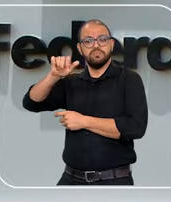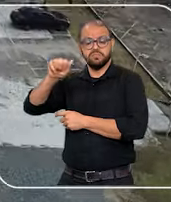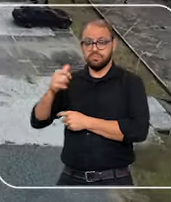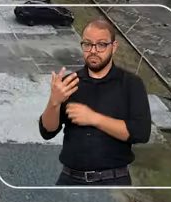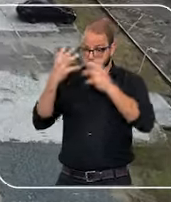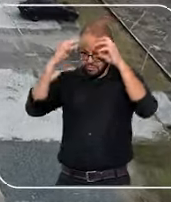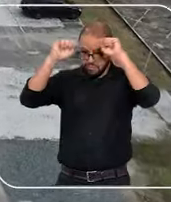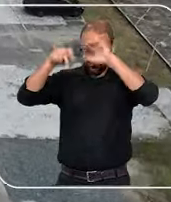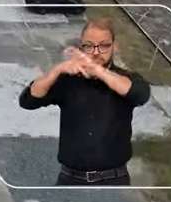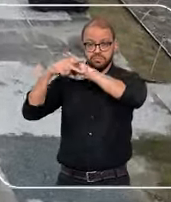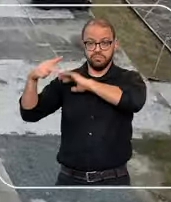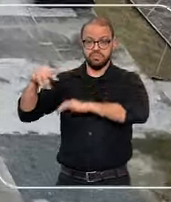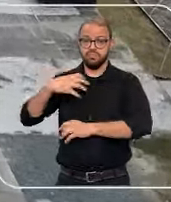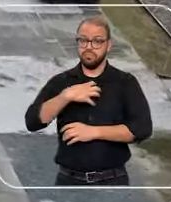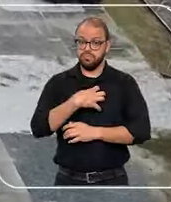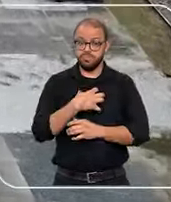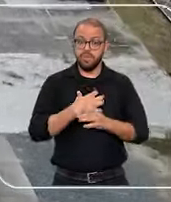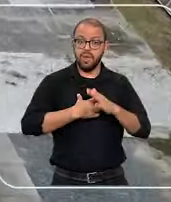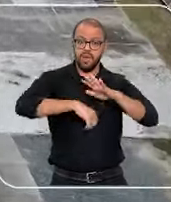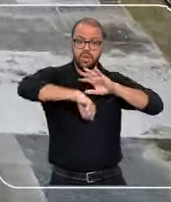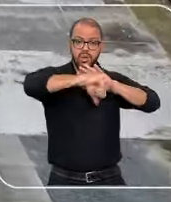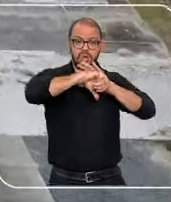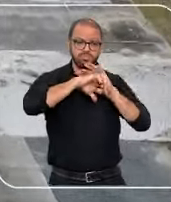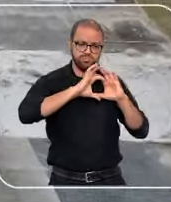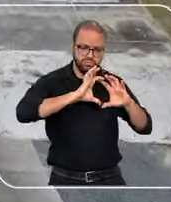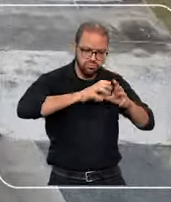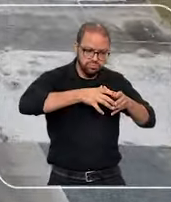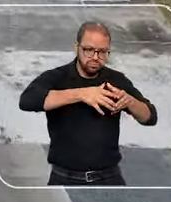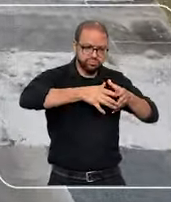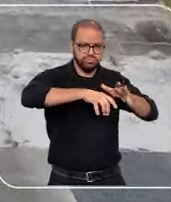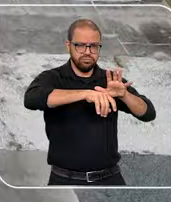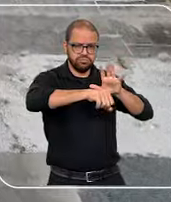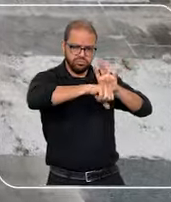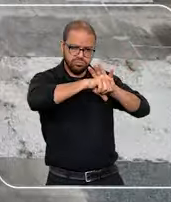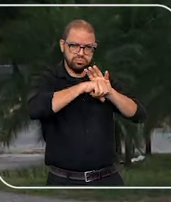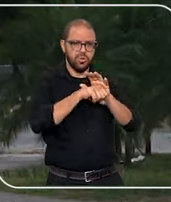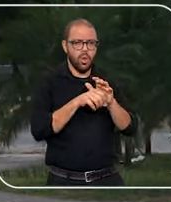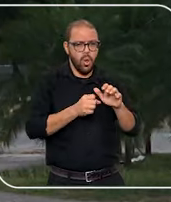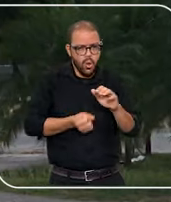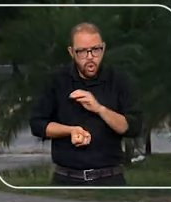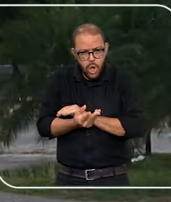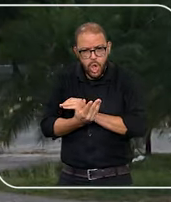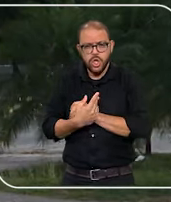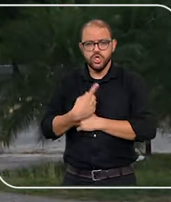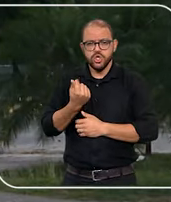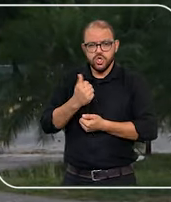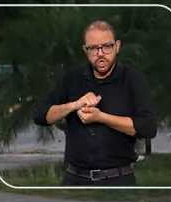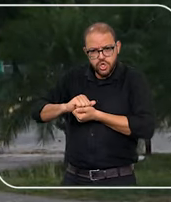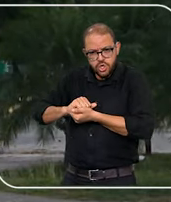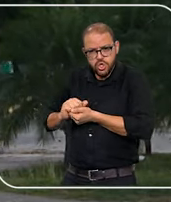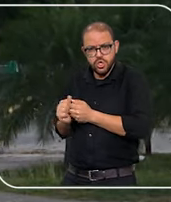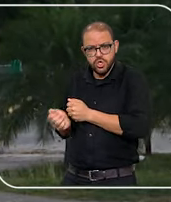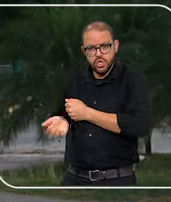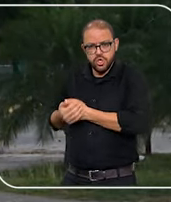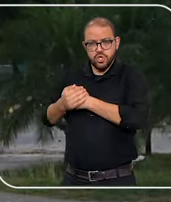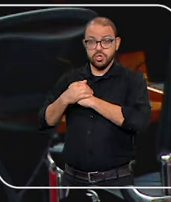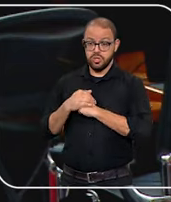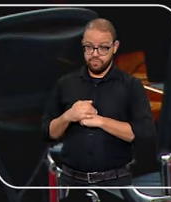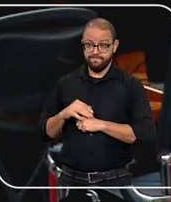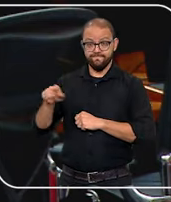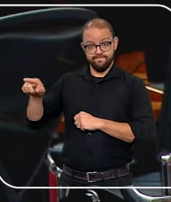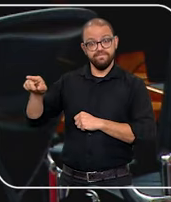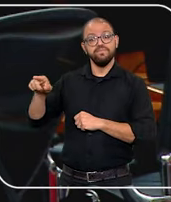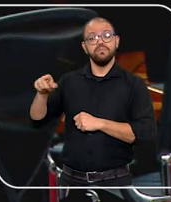Azevedo, do Tribunal de Justiça da Bahia, pelos crimes de organização criminosa, corrupção passiva e lavagem de dinheiro.